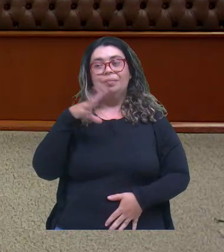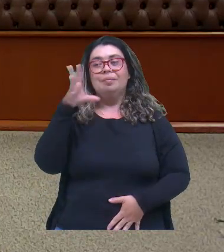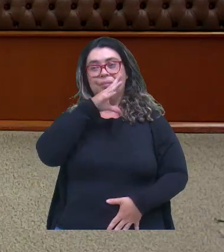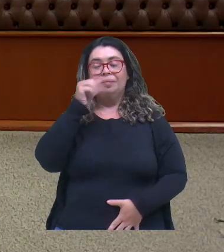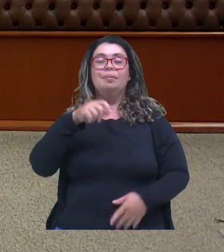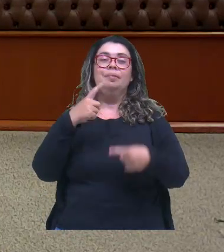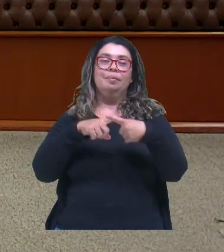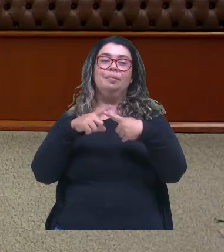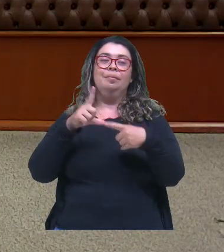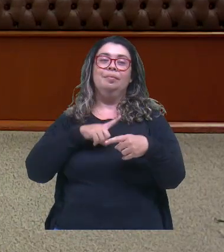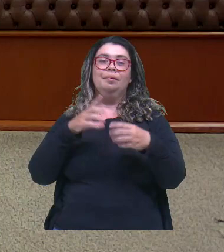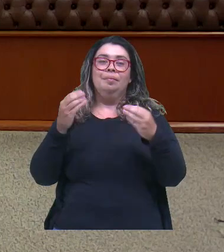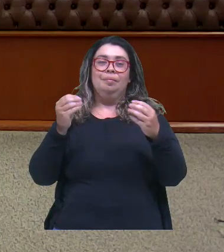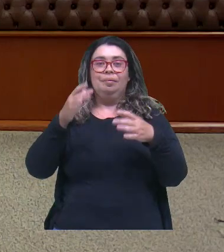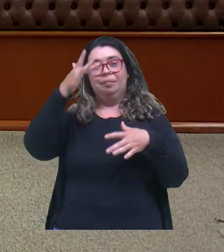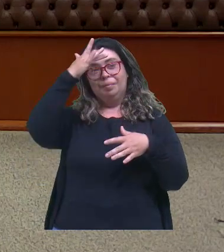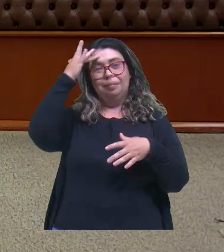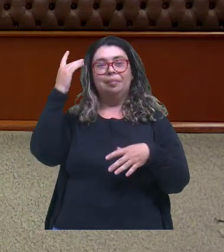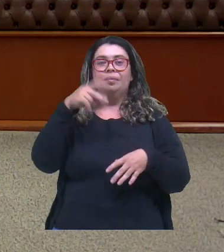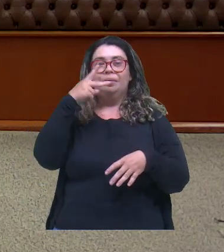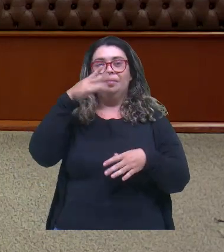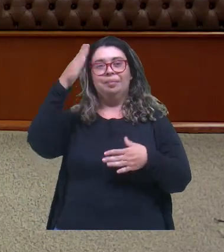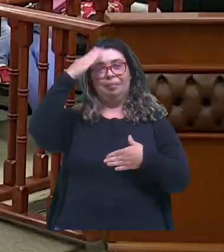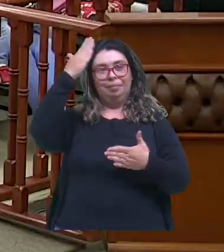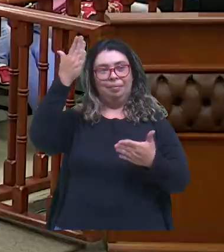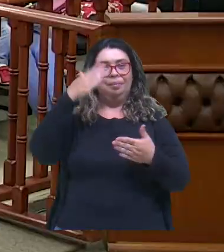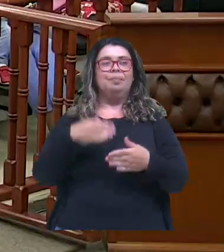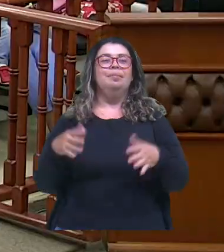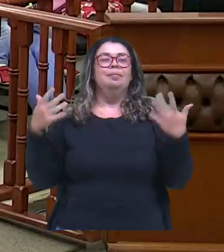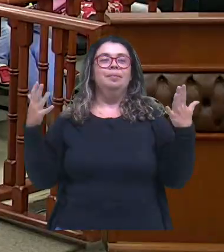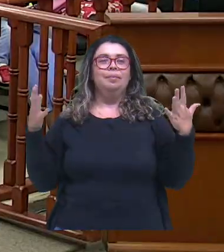falar, e meu muito obrigado.